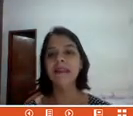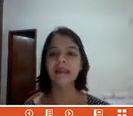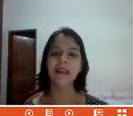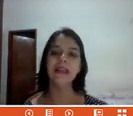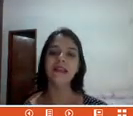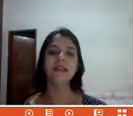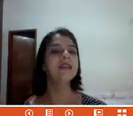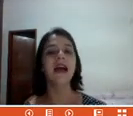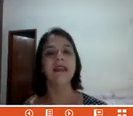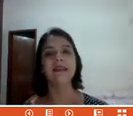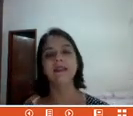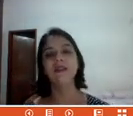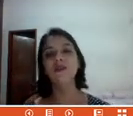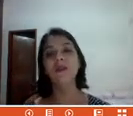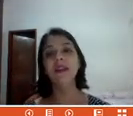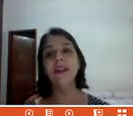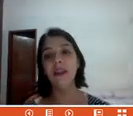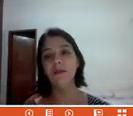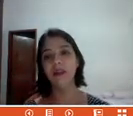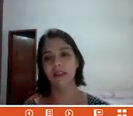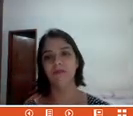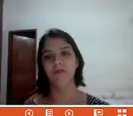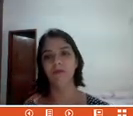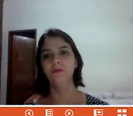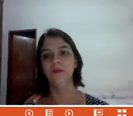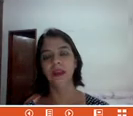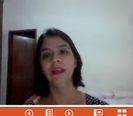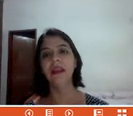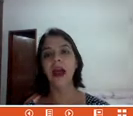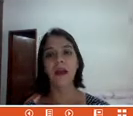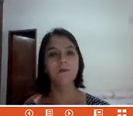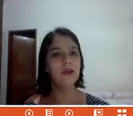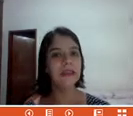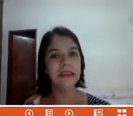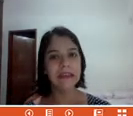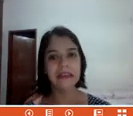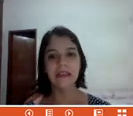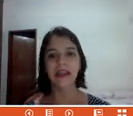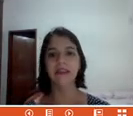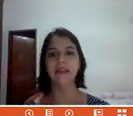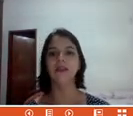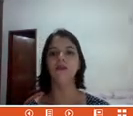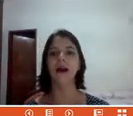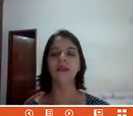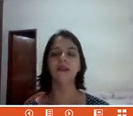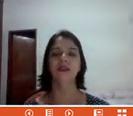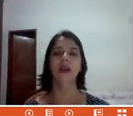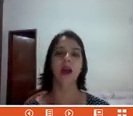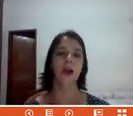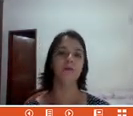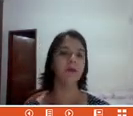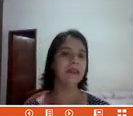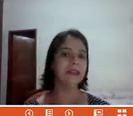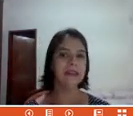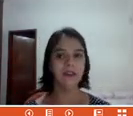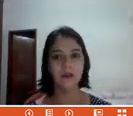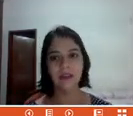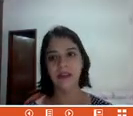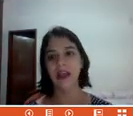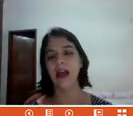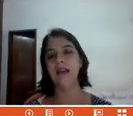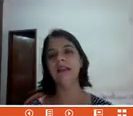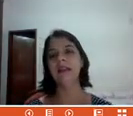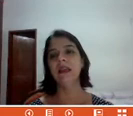língua brasileira de sinais, sobre Libras, né? A importância dessa linguagem, a importância